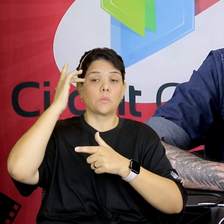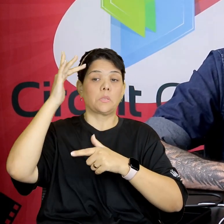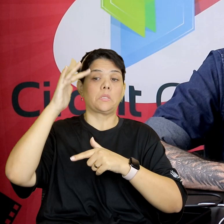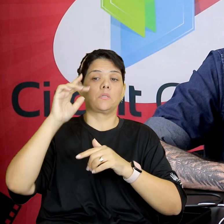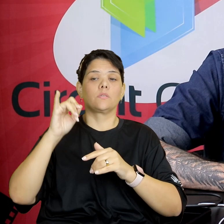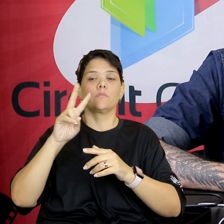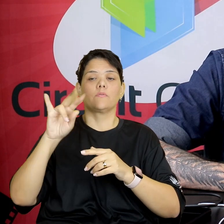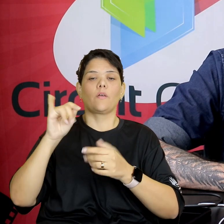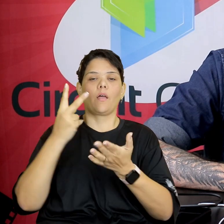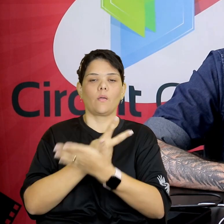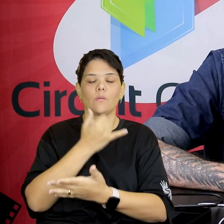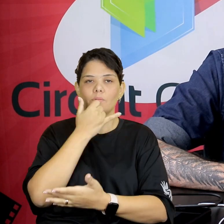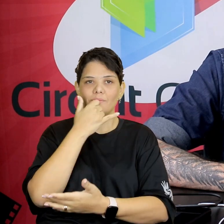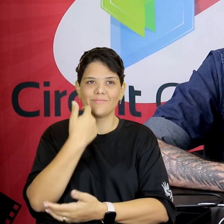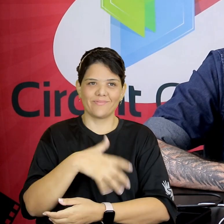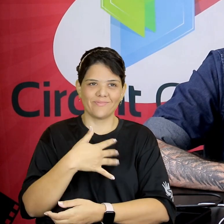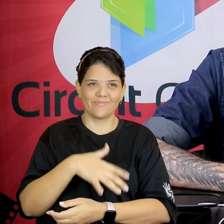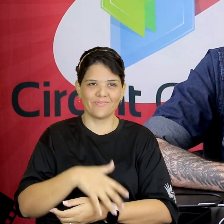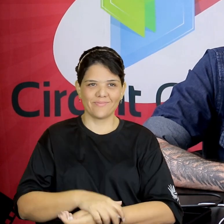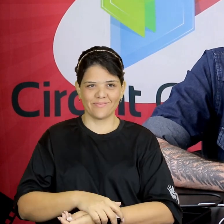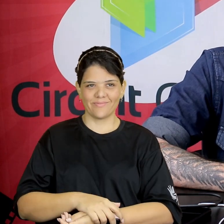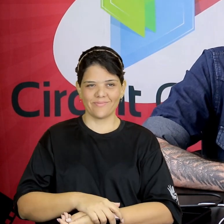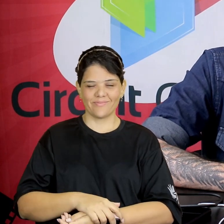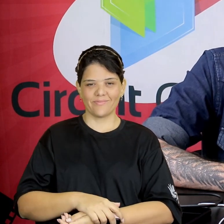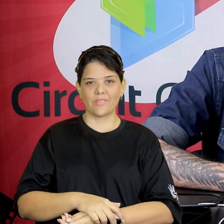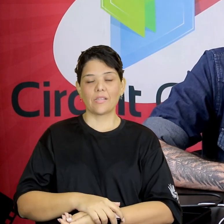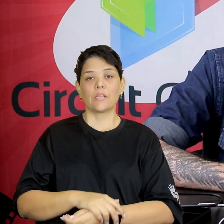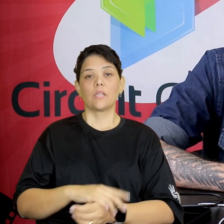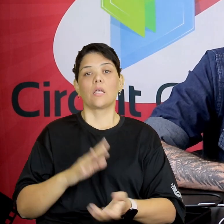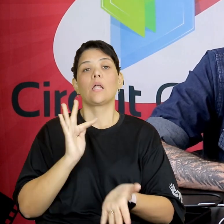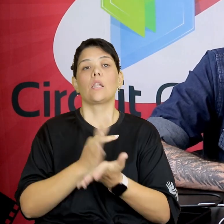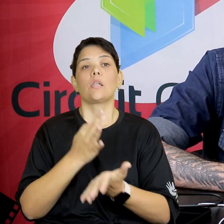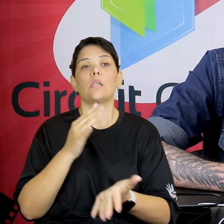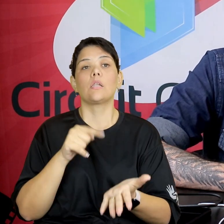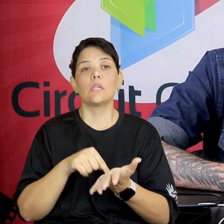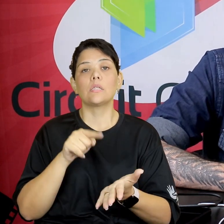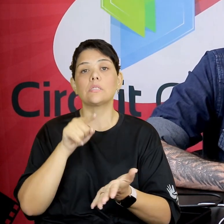Beleza? Thiago, lista liberada. Lista liberada, gente.